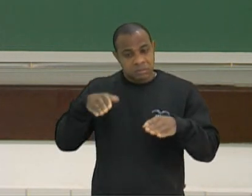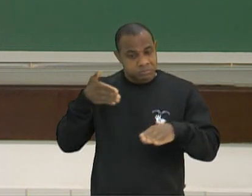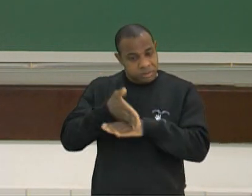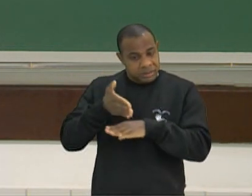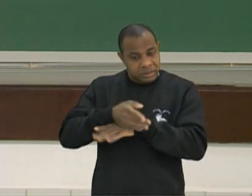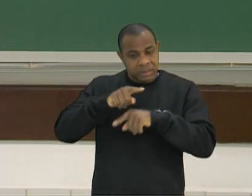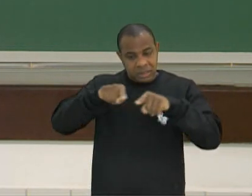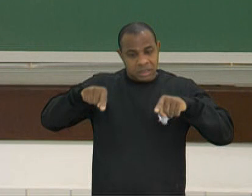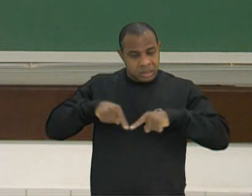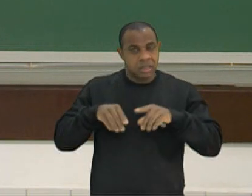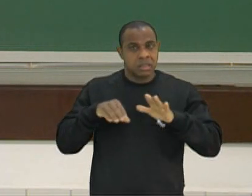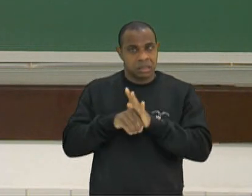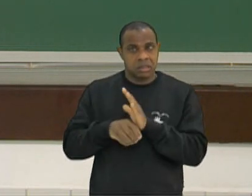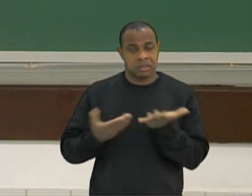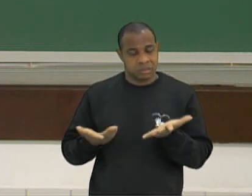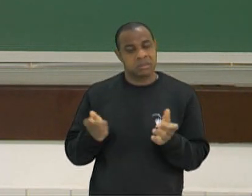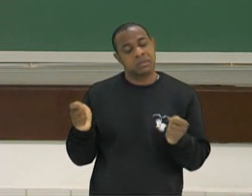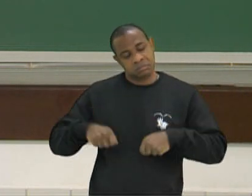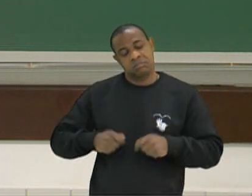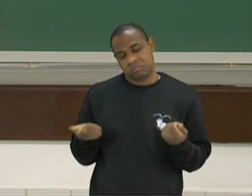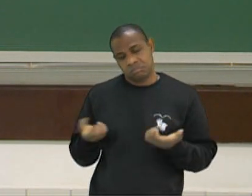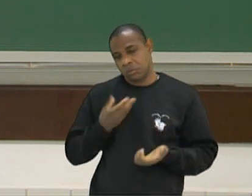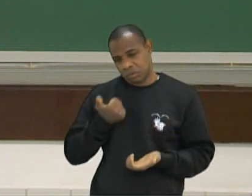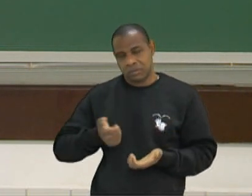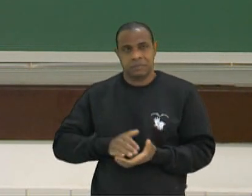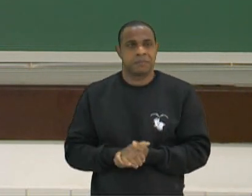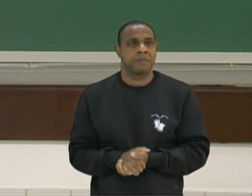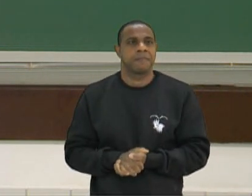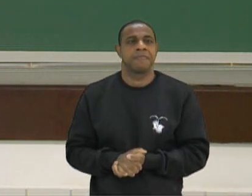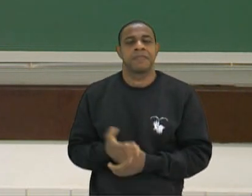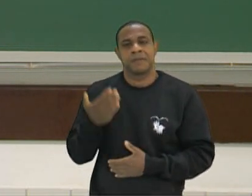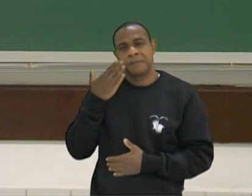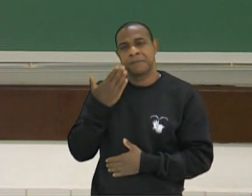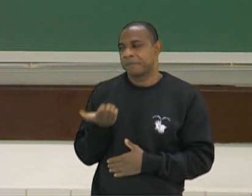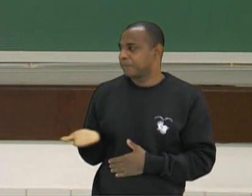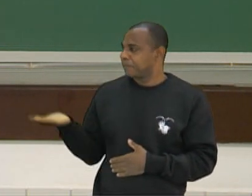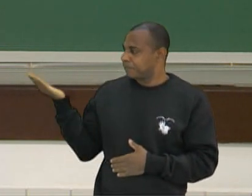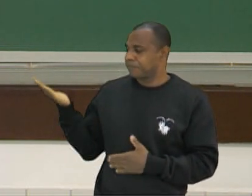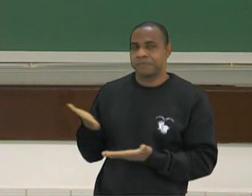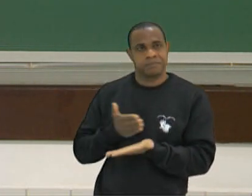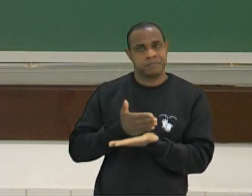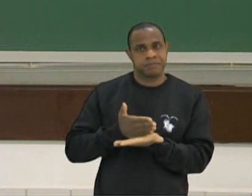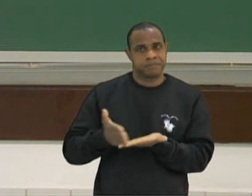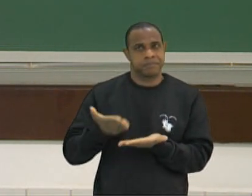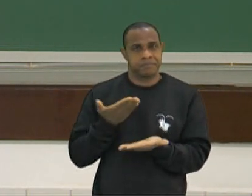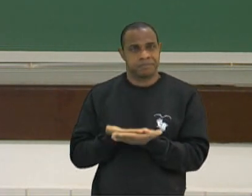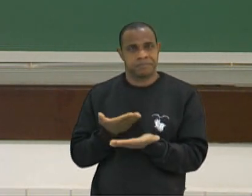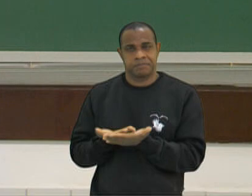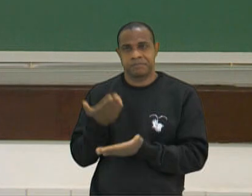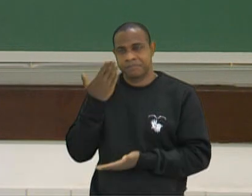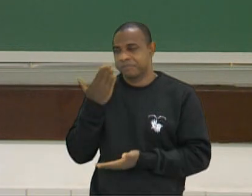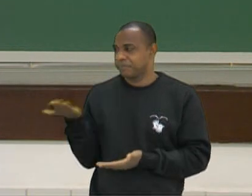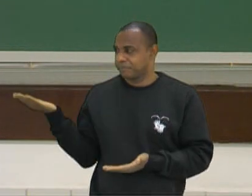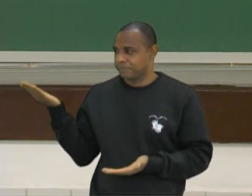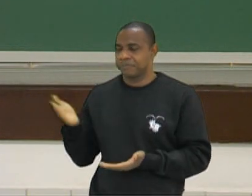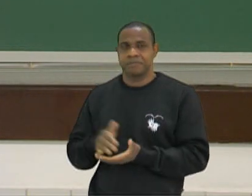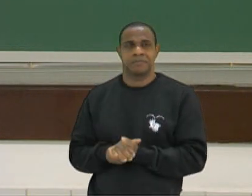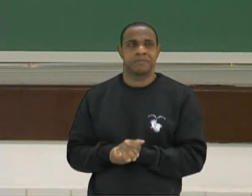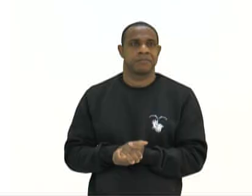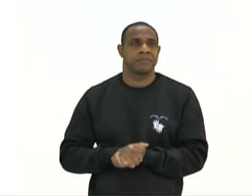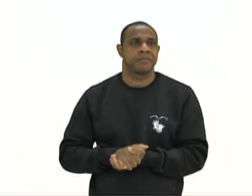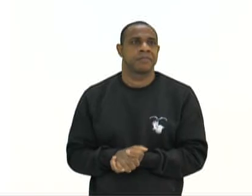fica bem mais prático também, ok? Então, sem mais delongas, vamos à nossa aula retomando o contexto da aula anterior. Me acompanhe na tela